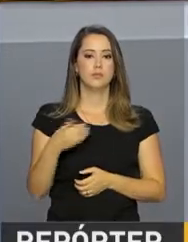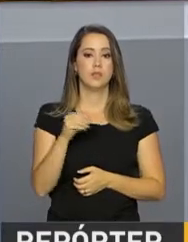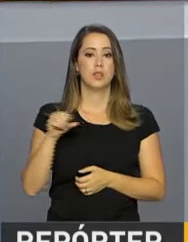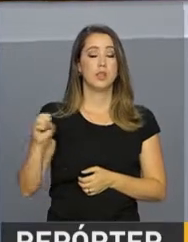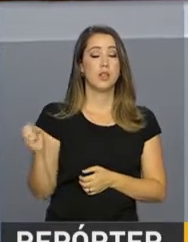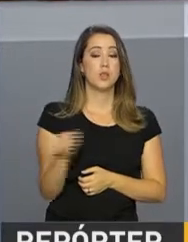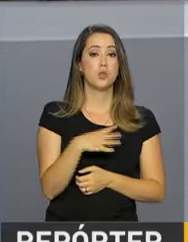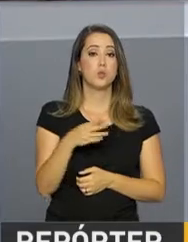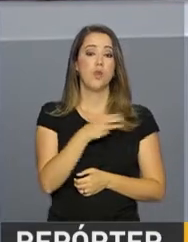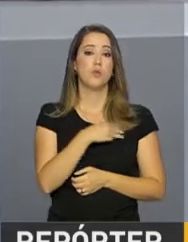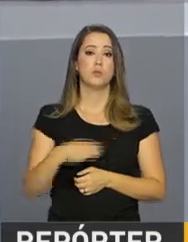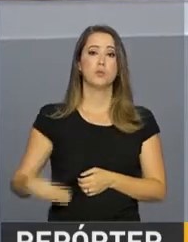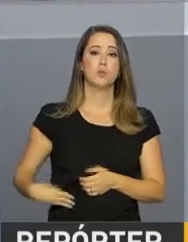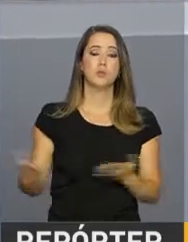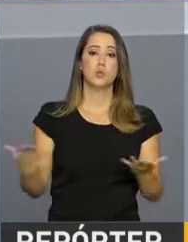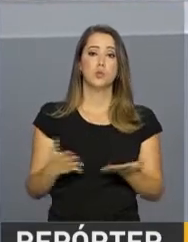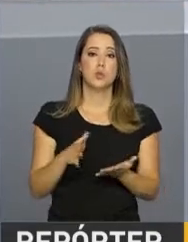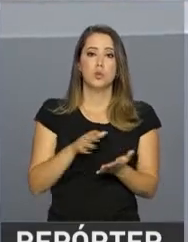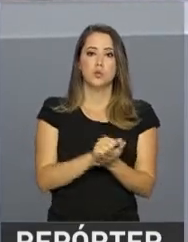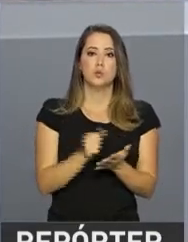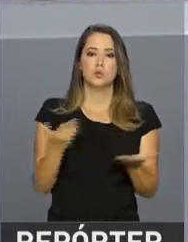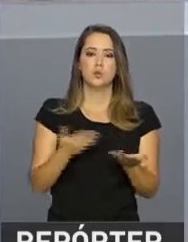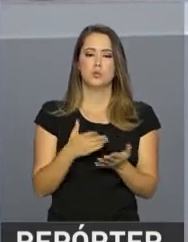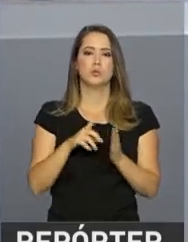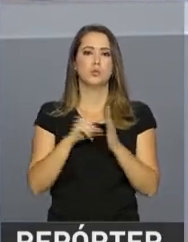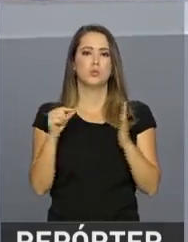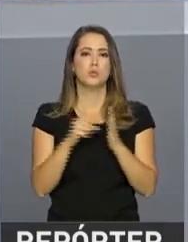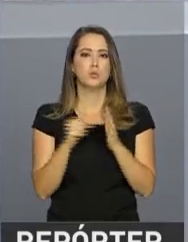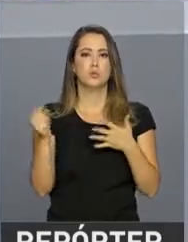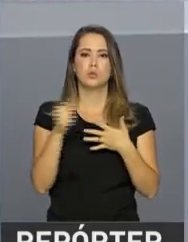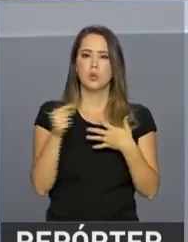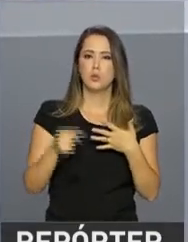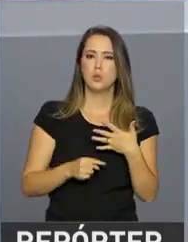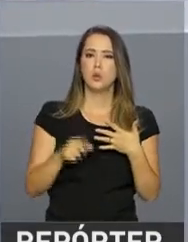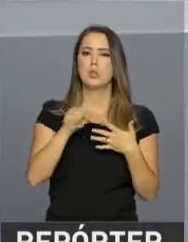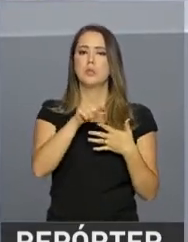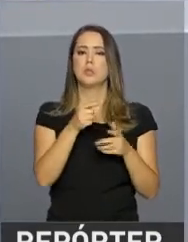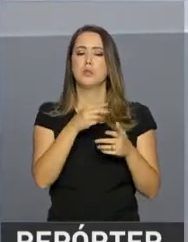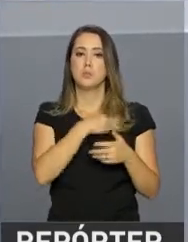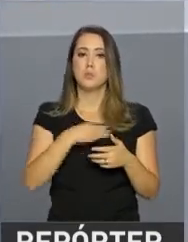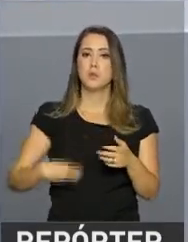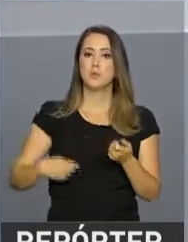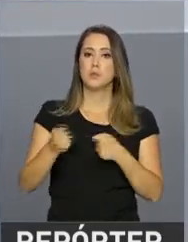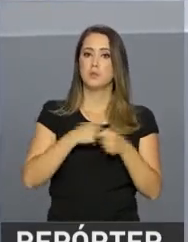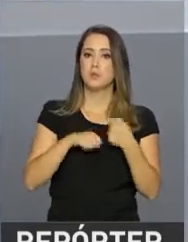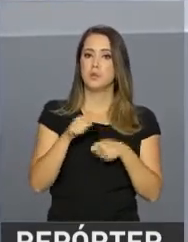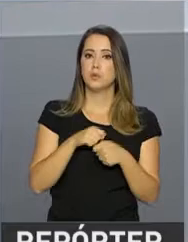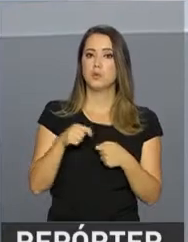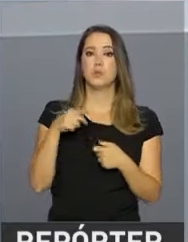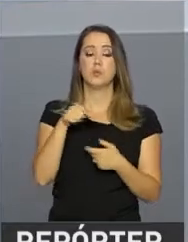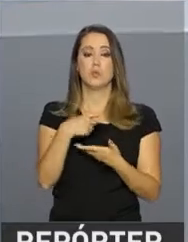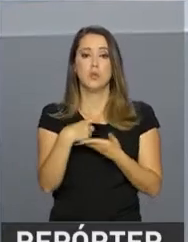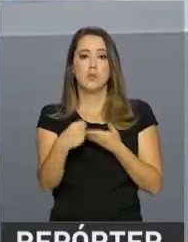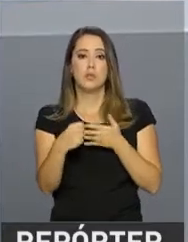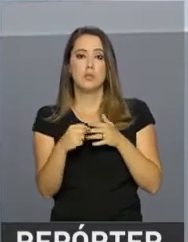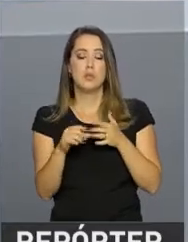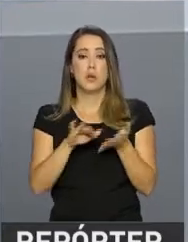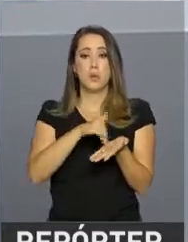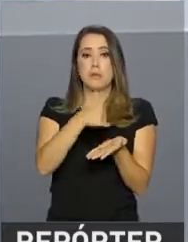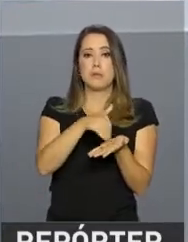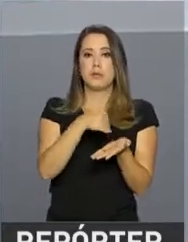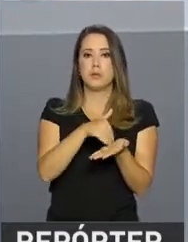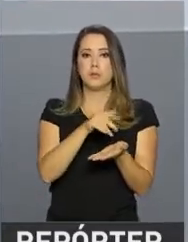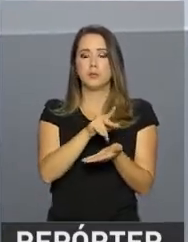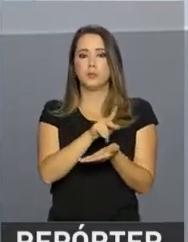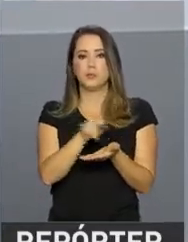ministros tomaram posse hoje no palácio do planalto entre eles eduardo guardiã na fazenda e moreira franco que saiu da secretaria geral